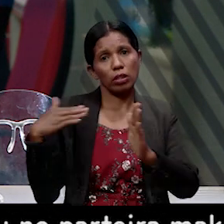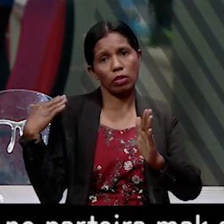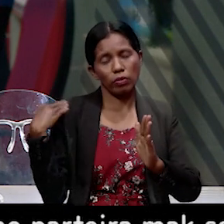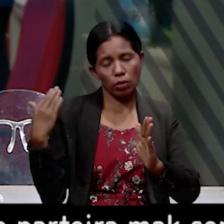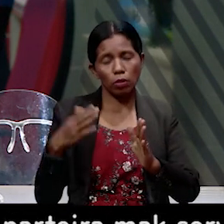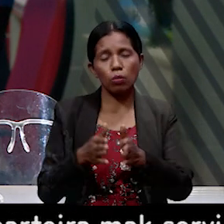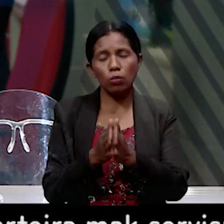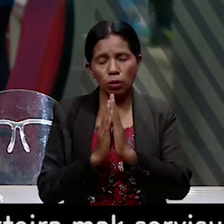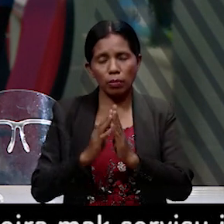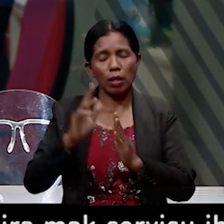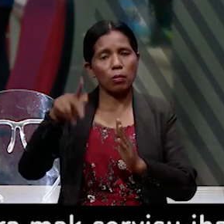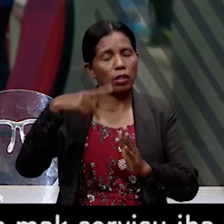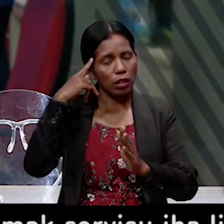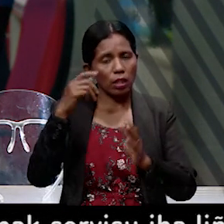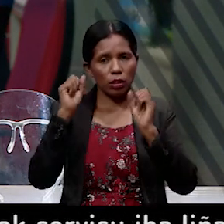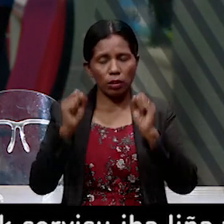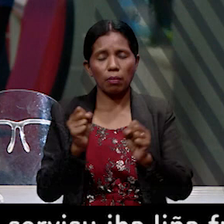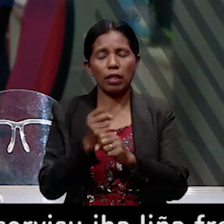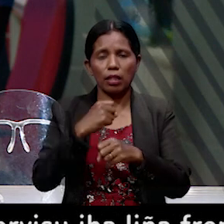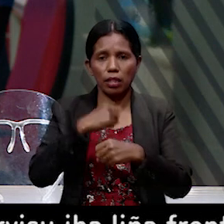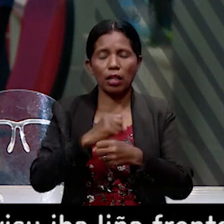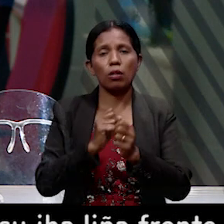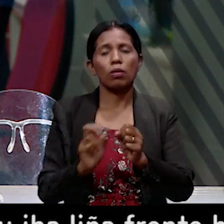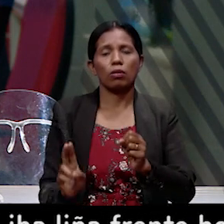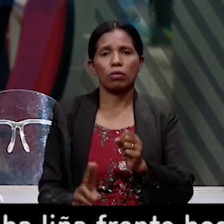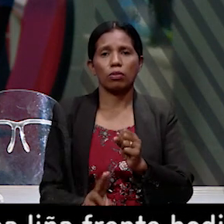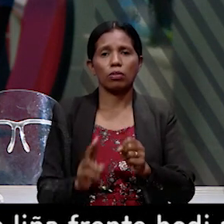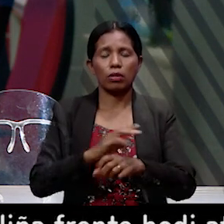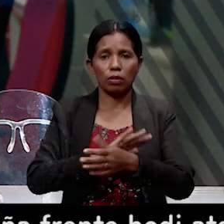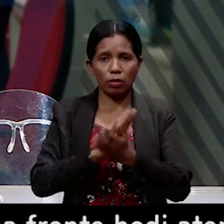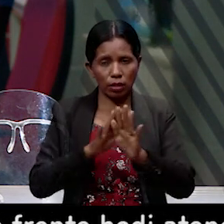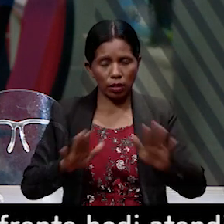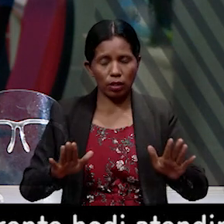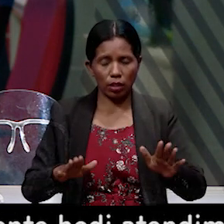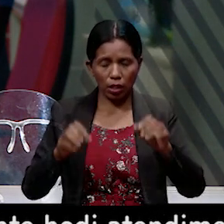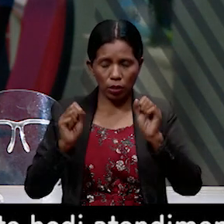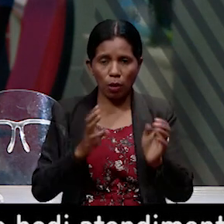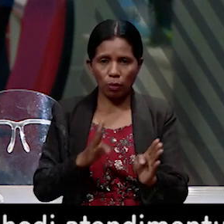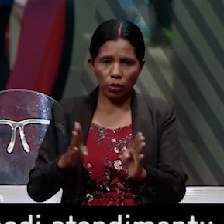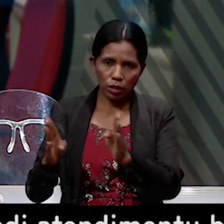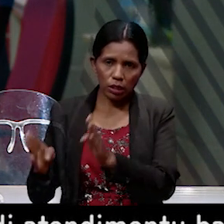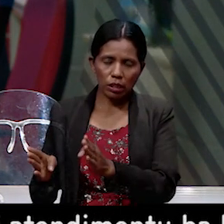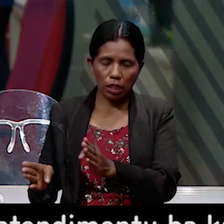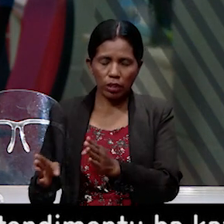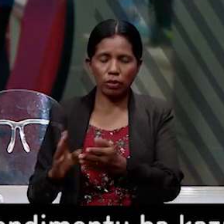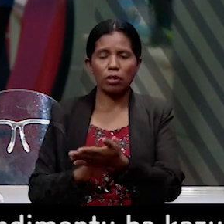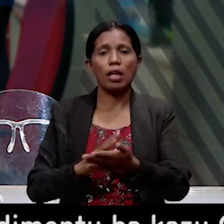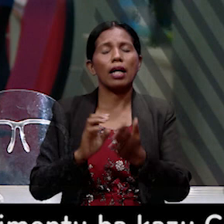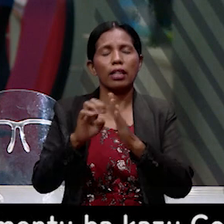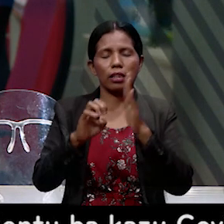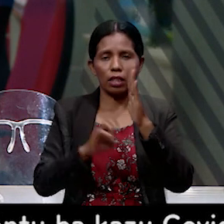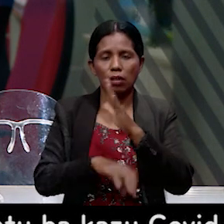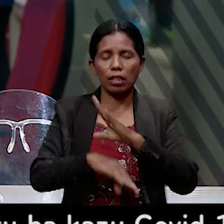povo toma que tu cria unidade e estabilidade, onde contribui para o processo de construção do Estado, onde corre o povo russo que é